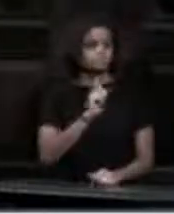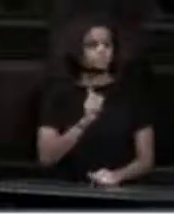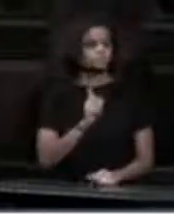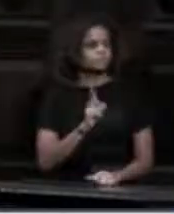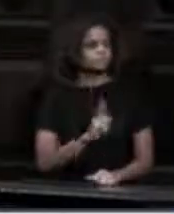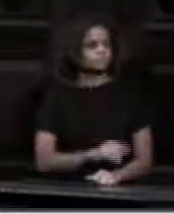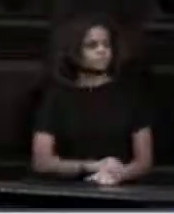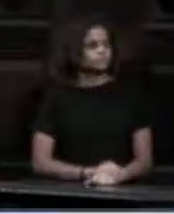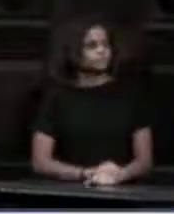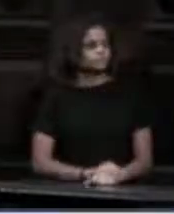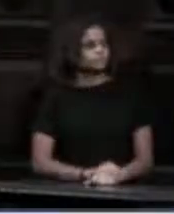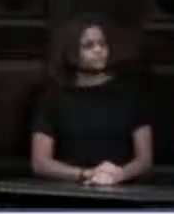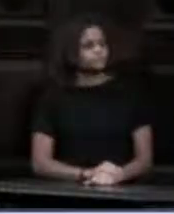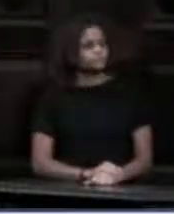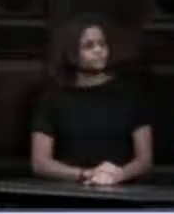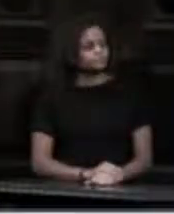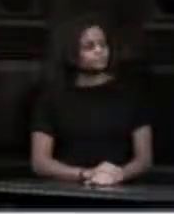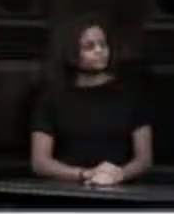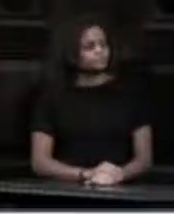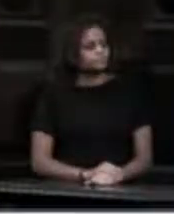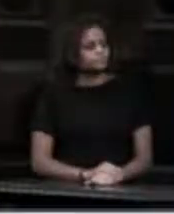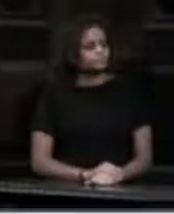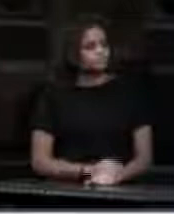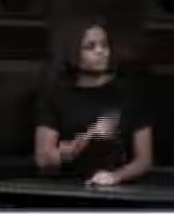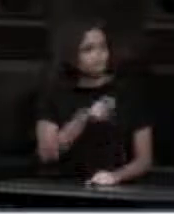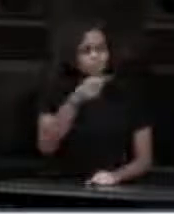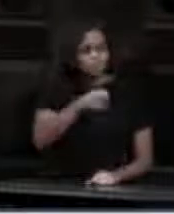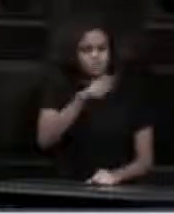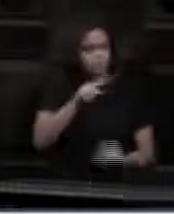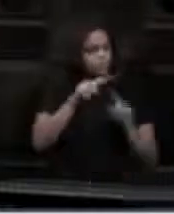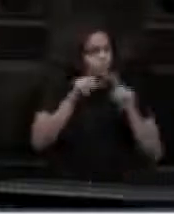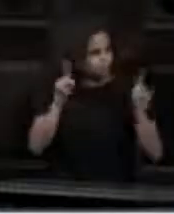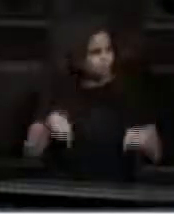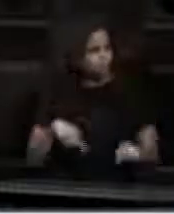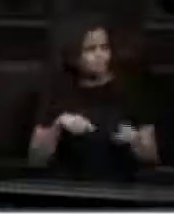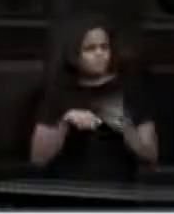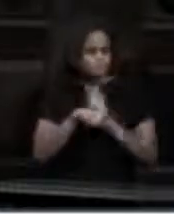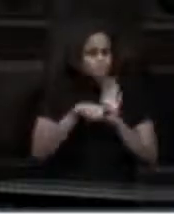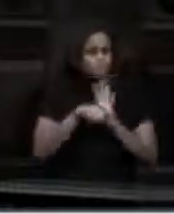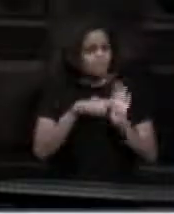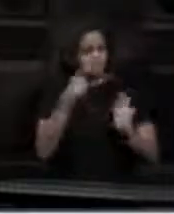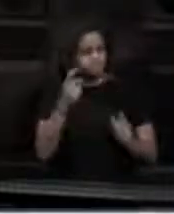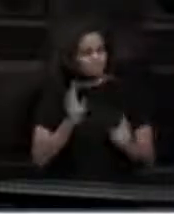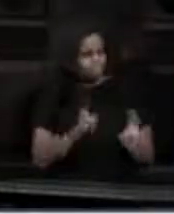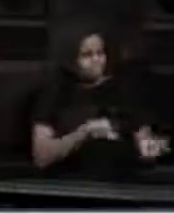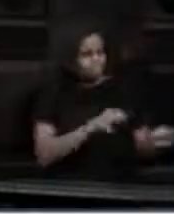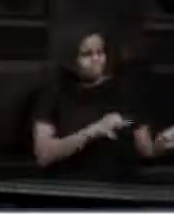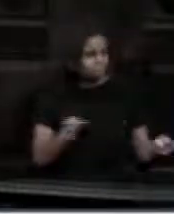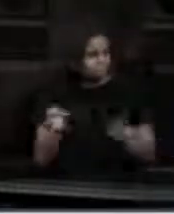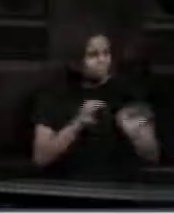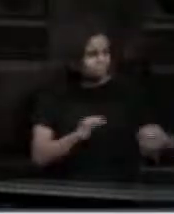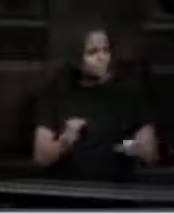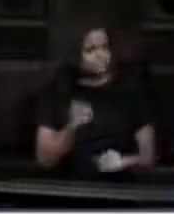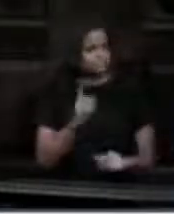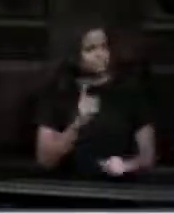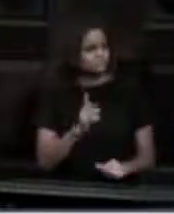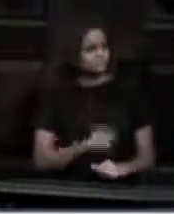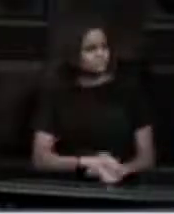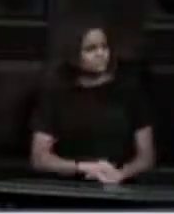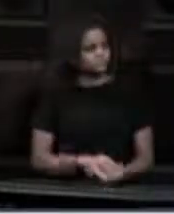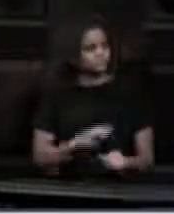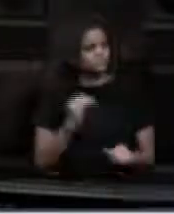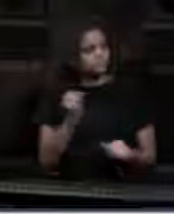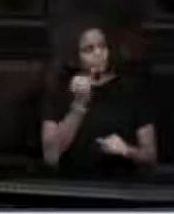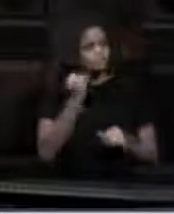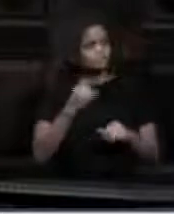obrigatoriedade de submissão de servidores para processos de avaliação que devem ser feitos em diálogo